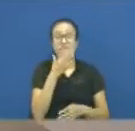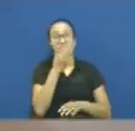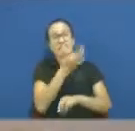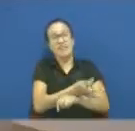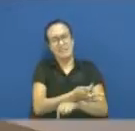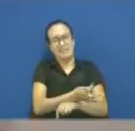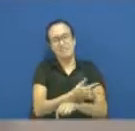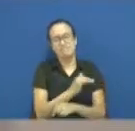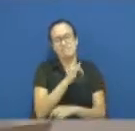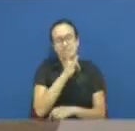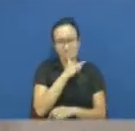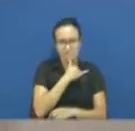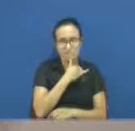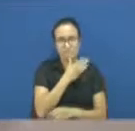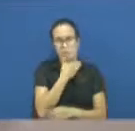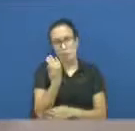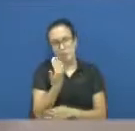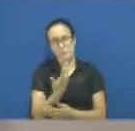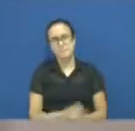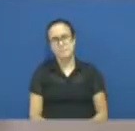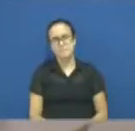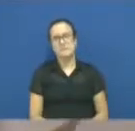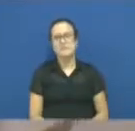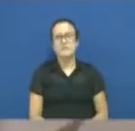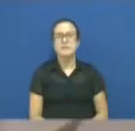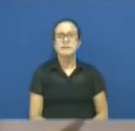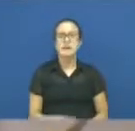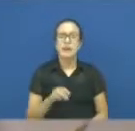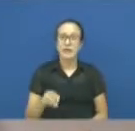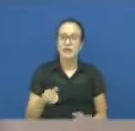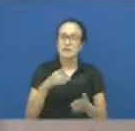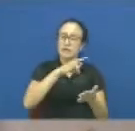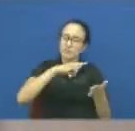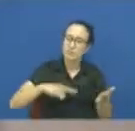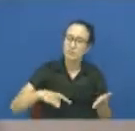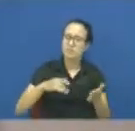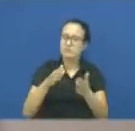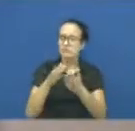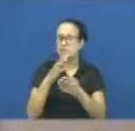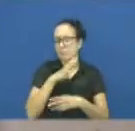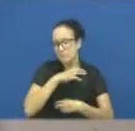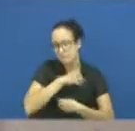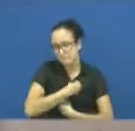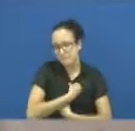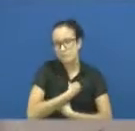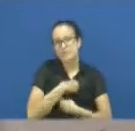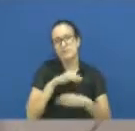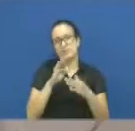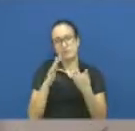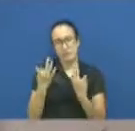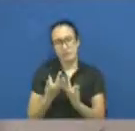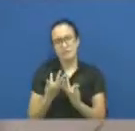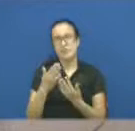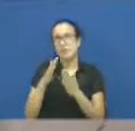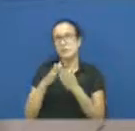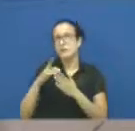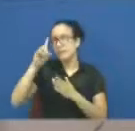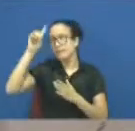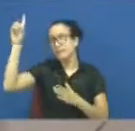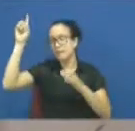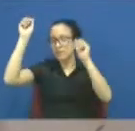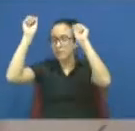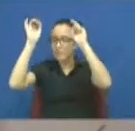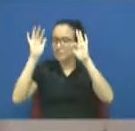né? Então esse é o mínimo que a casa pode fazer essa moção de pesar a família, né? Pedir a Deus aí que dê